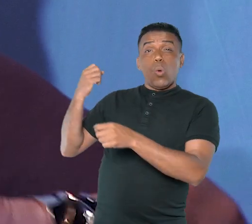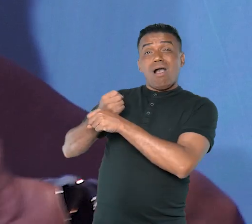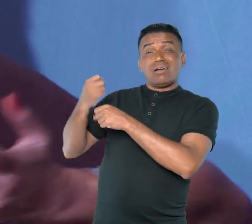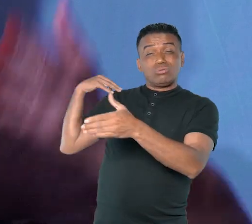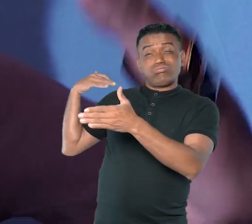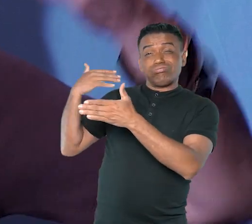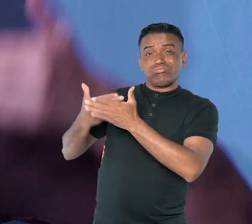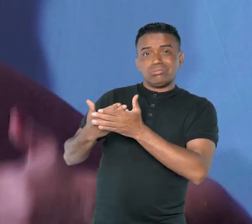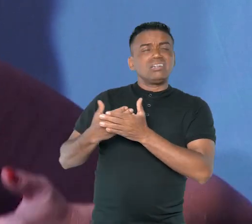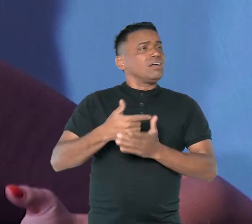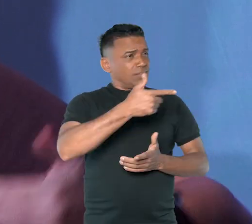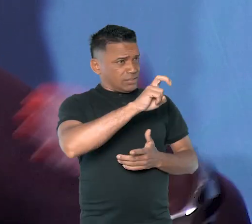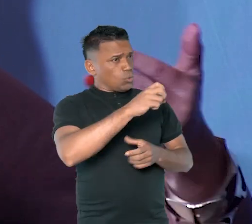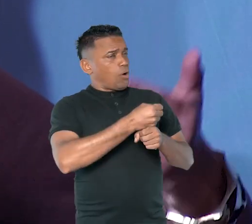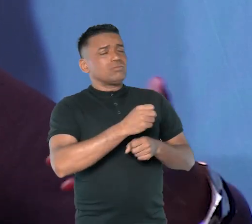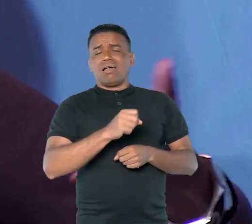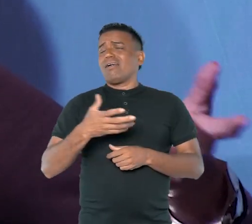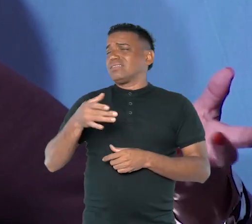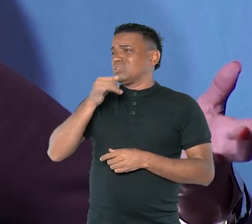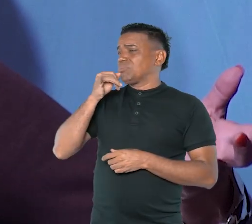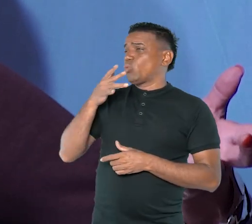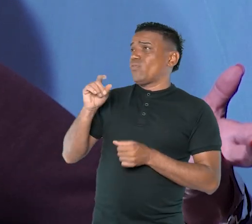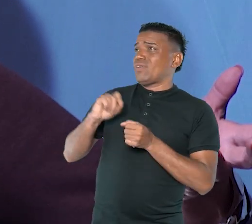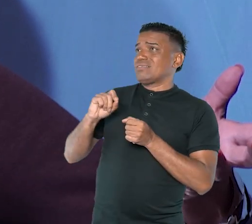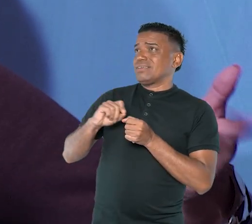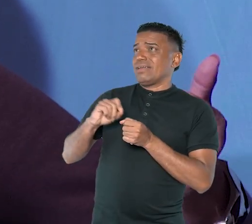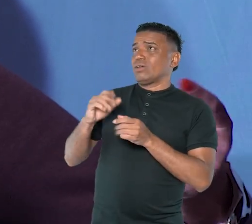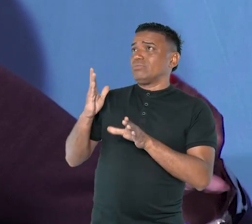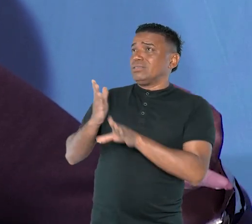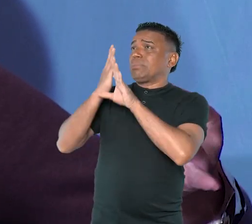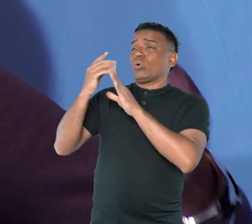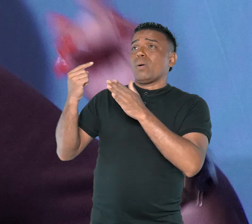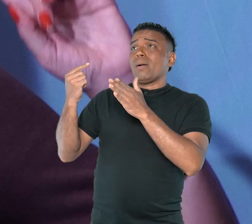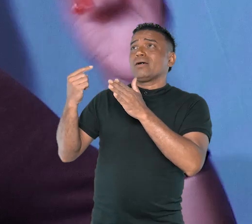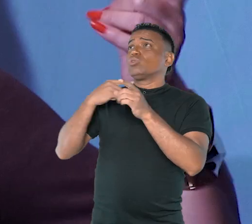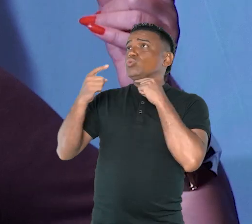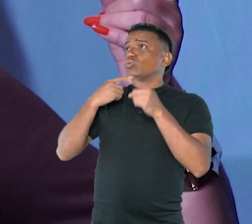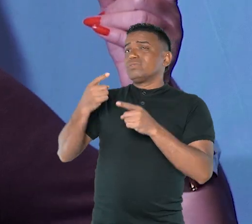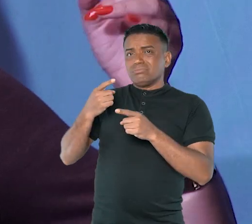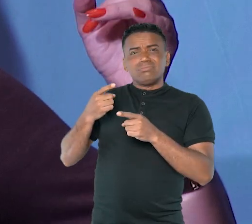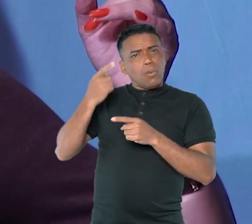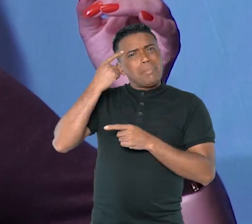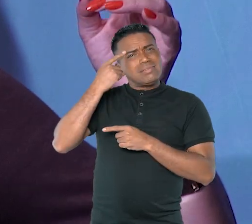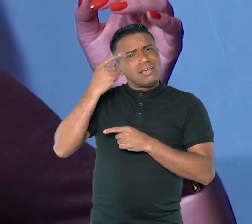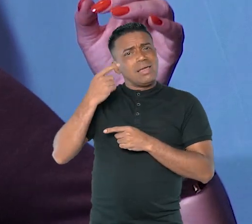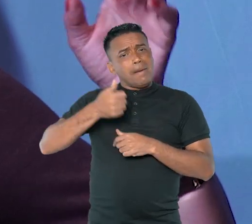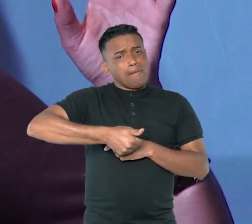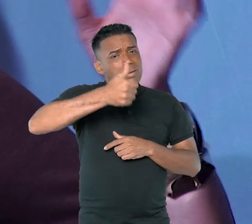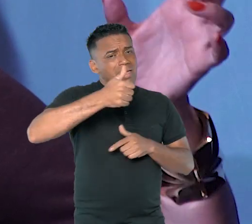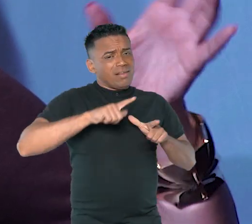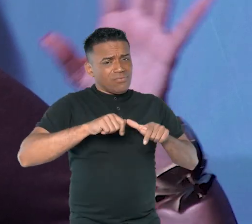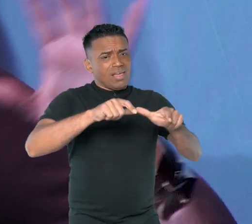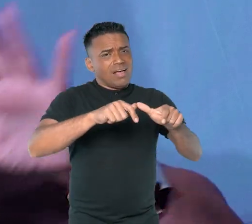descobri porque, ao fazer o release, a gente se deparou com essa pergunta. Mas aí eu pensei qual foi a primeira